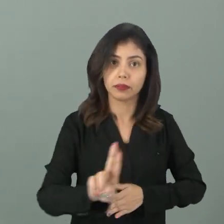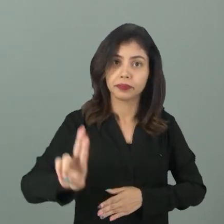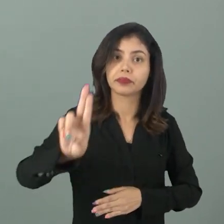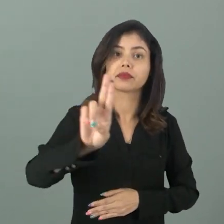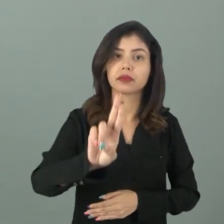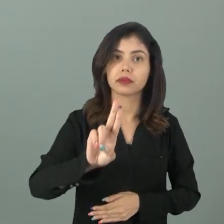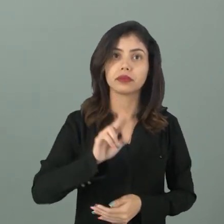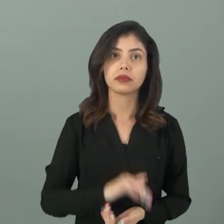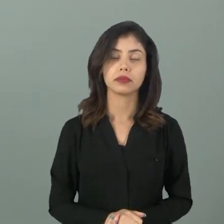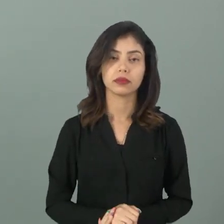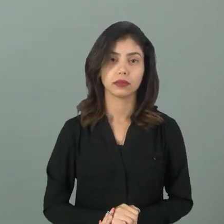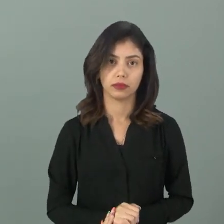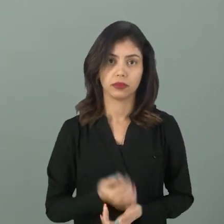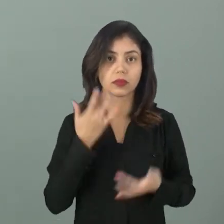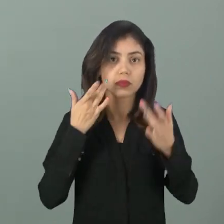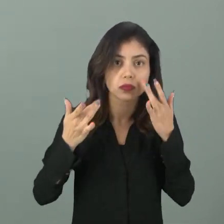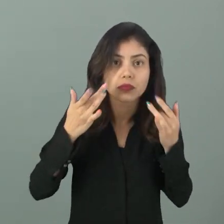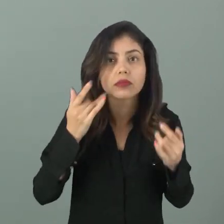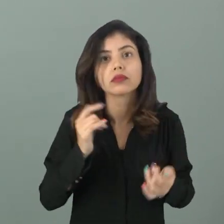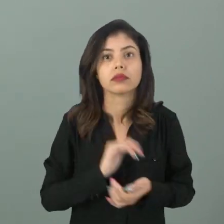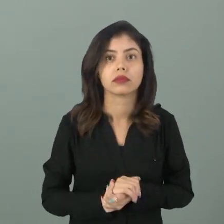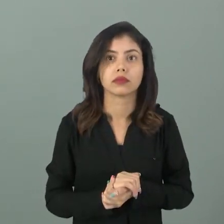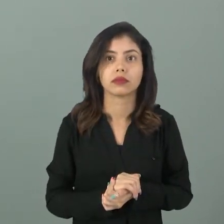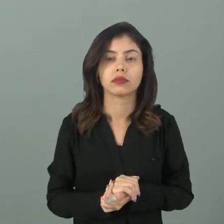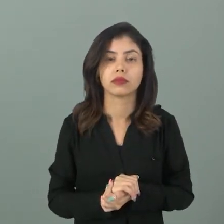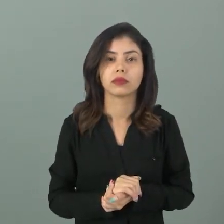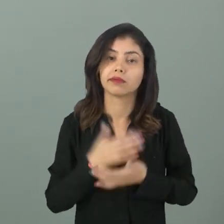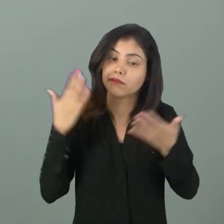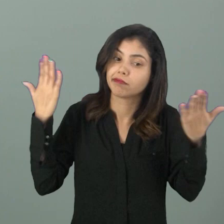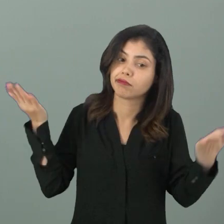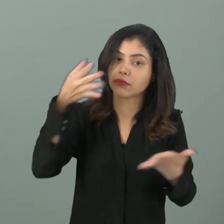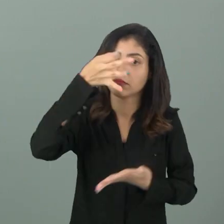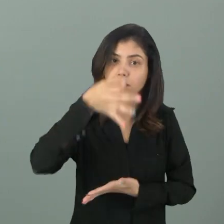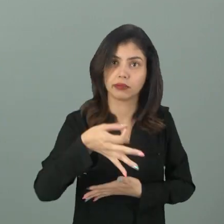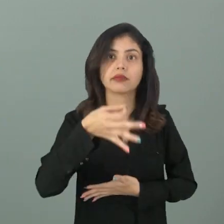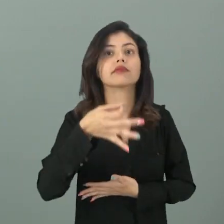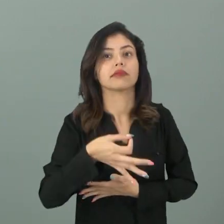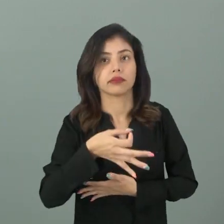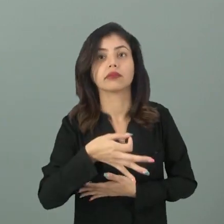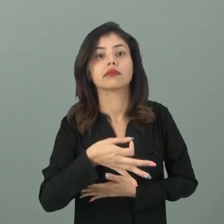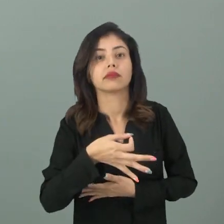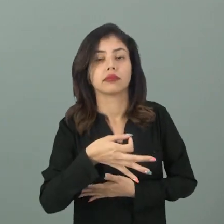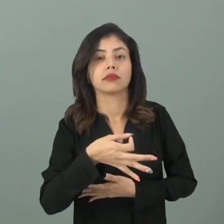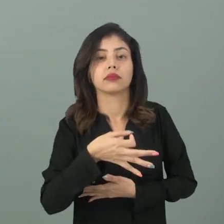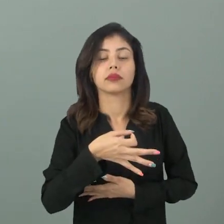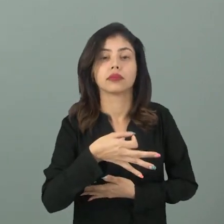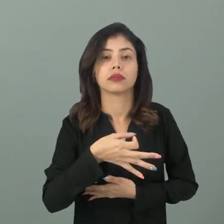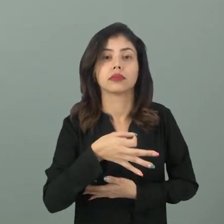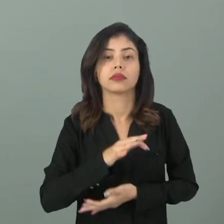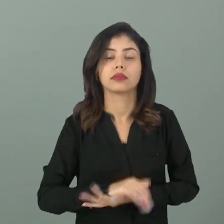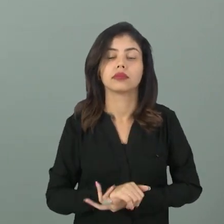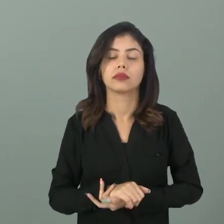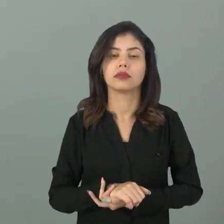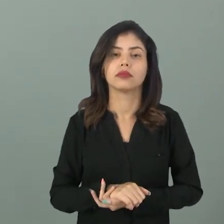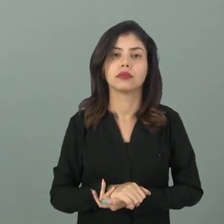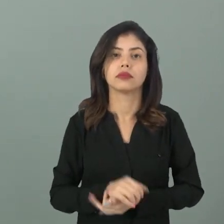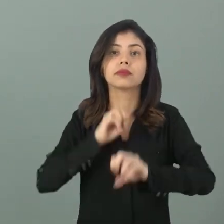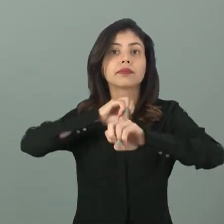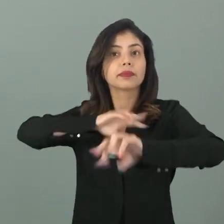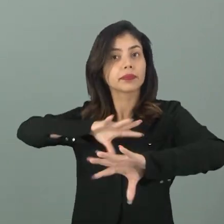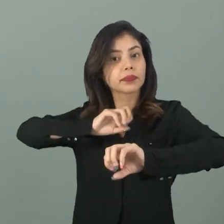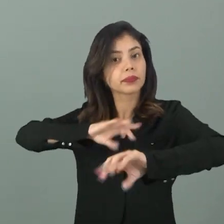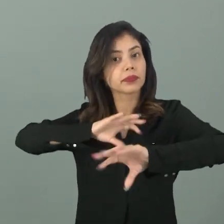a igreja passou a fazer uso do teatro para, de certa forma, também